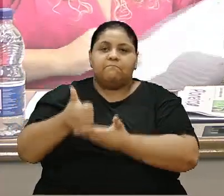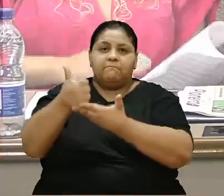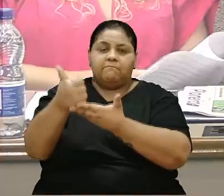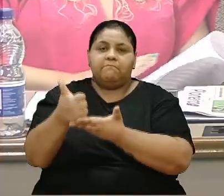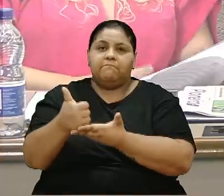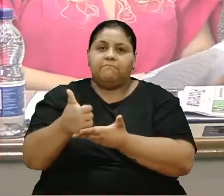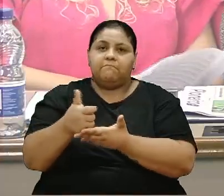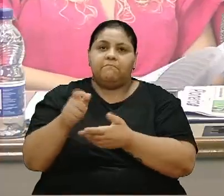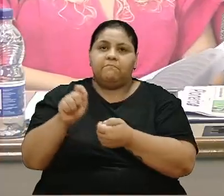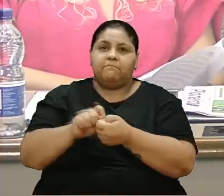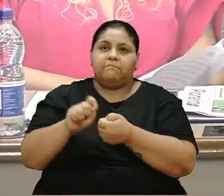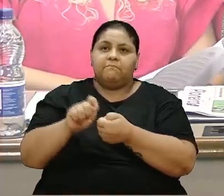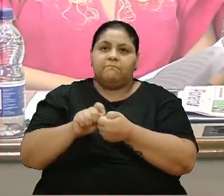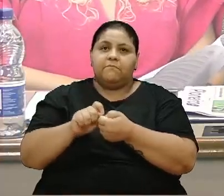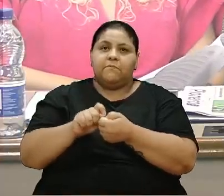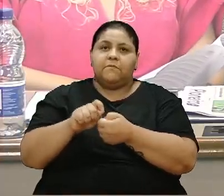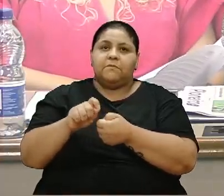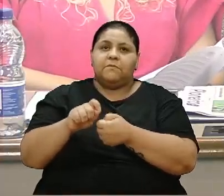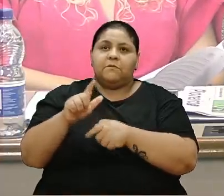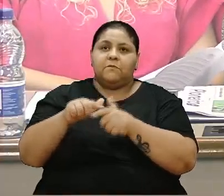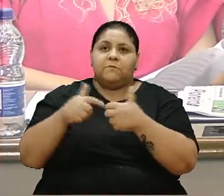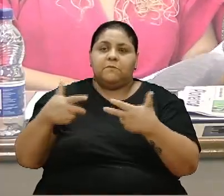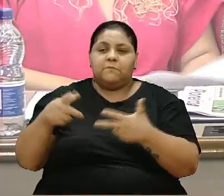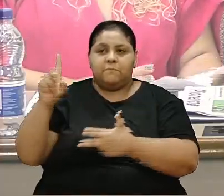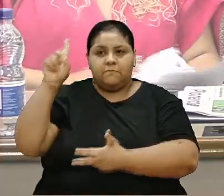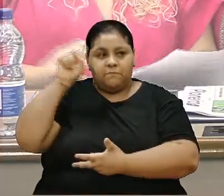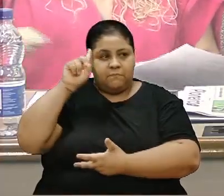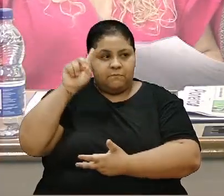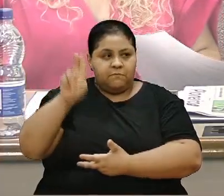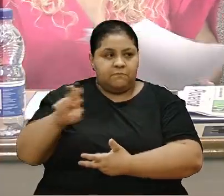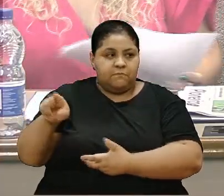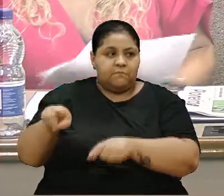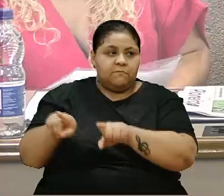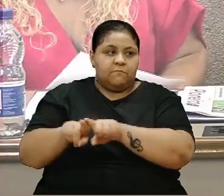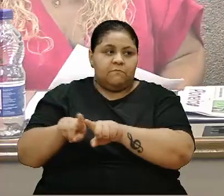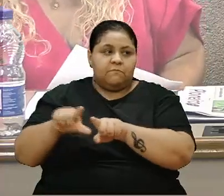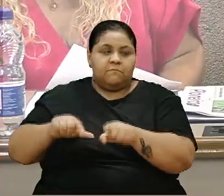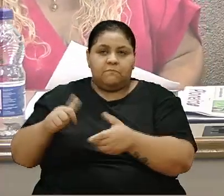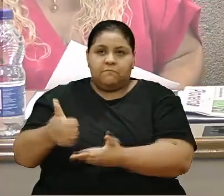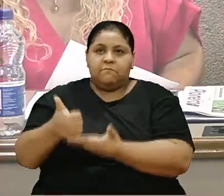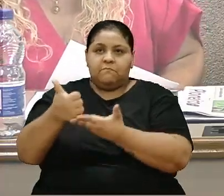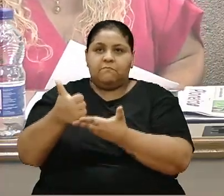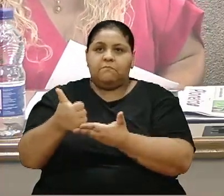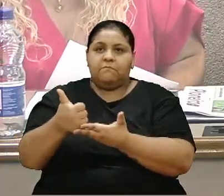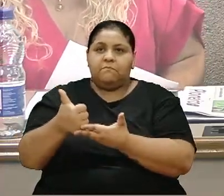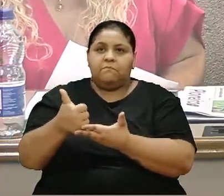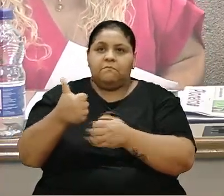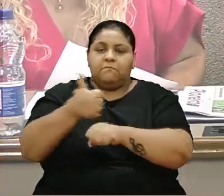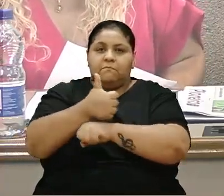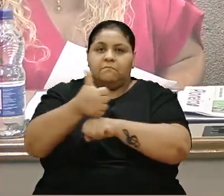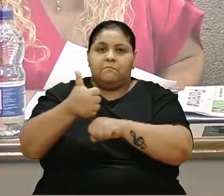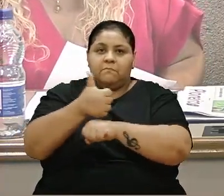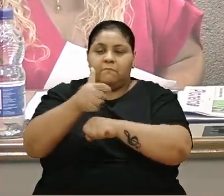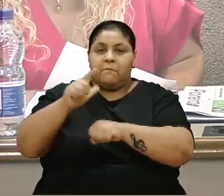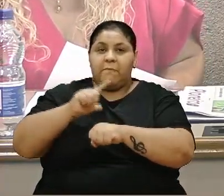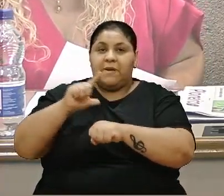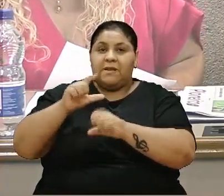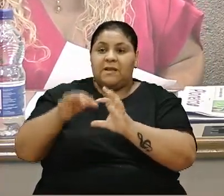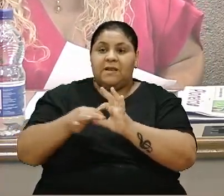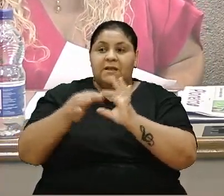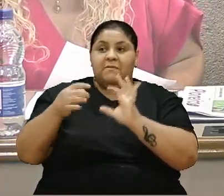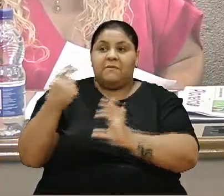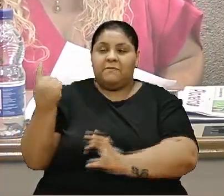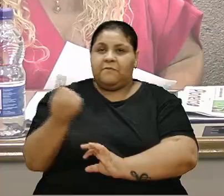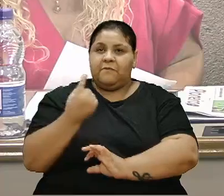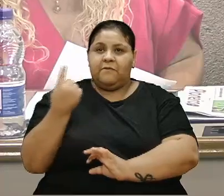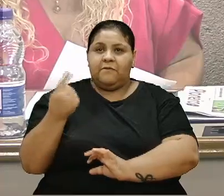realizar suas atividades diárias. Muitas vezes, esses usuários também contam com o auxílio de cuidadores para manter sua autonomia pessoal. Além disso, o